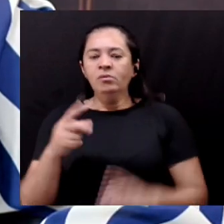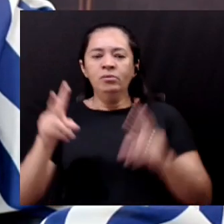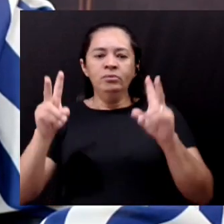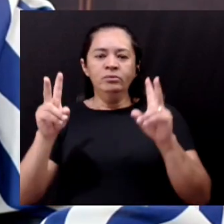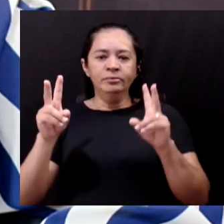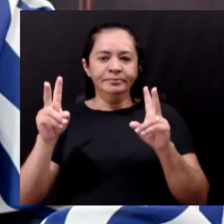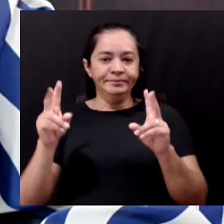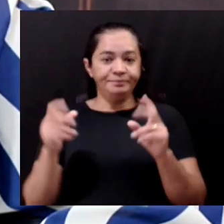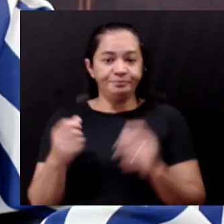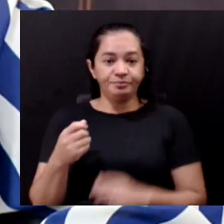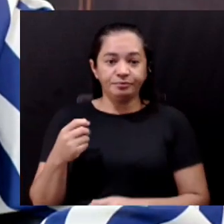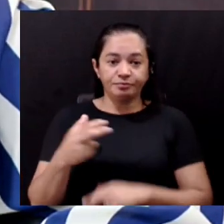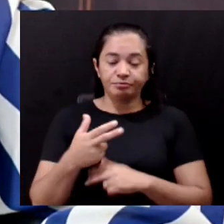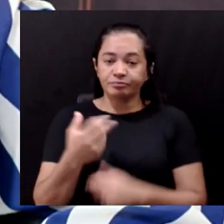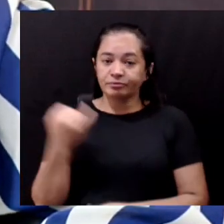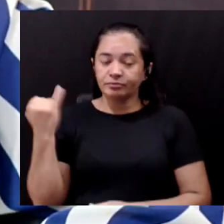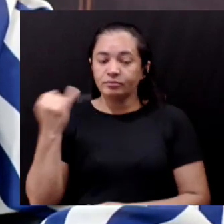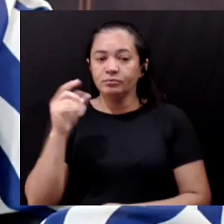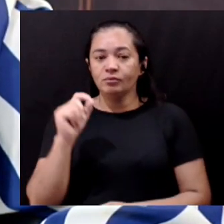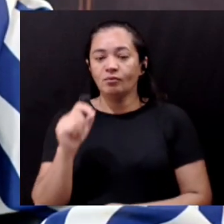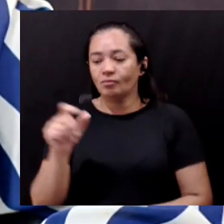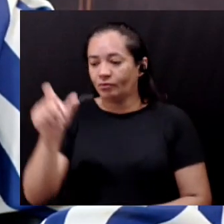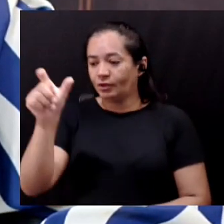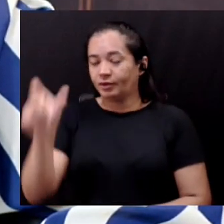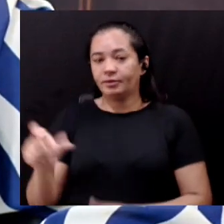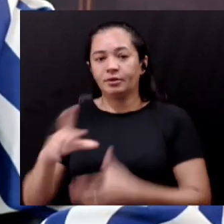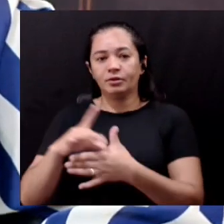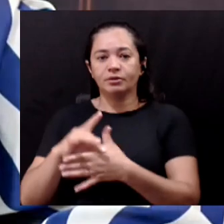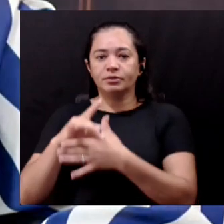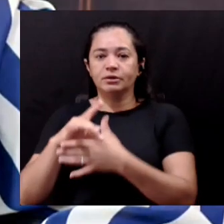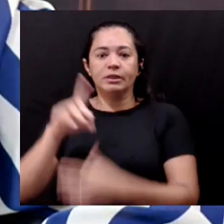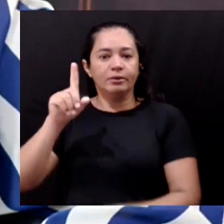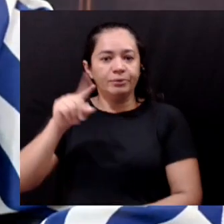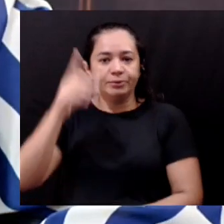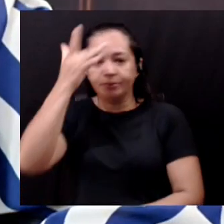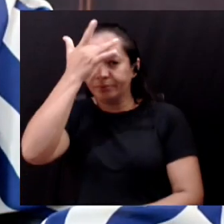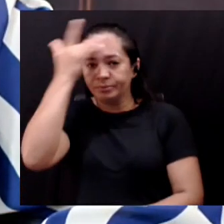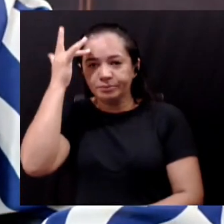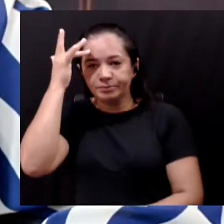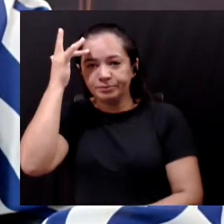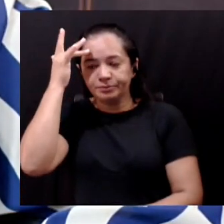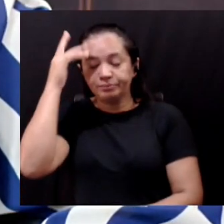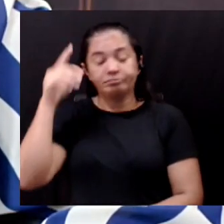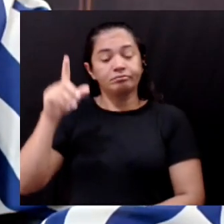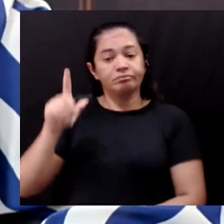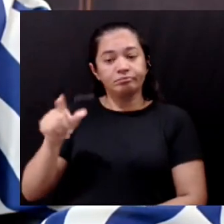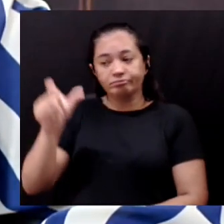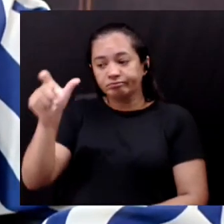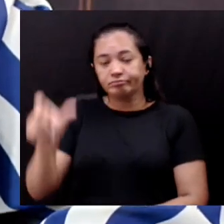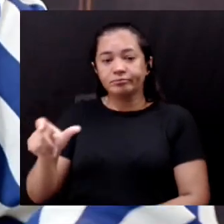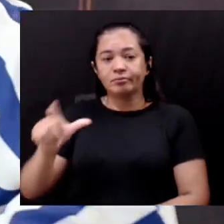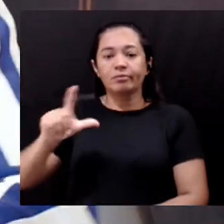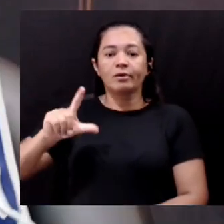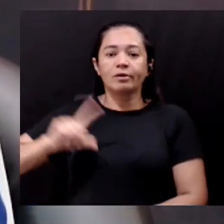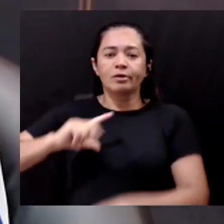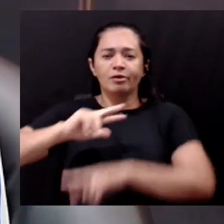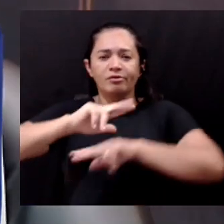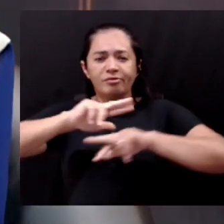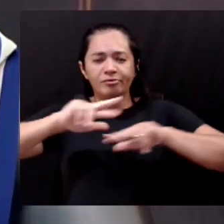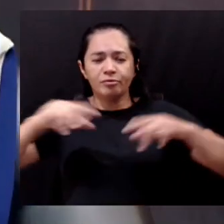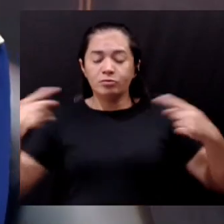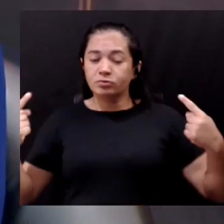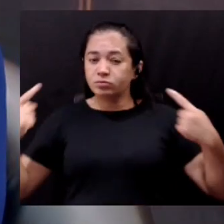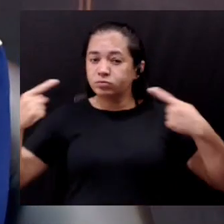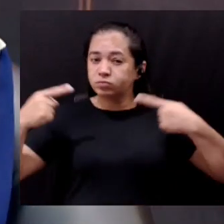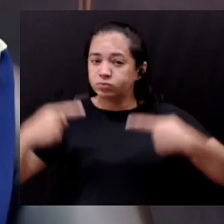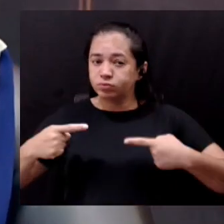O líder, ele é uma pessoa. E uma pessoa que tem diversos desafios, diversas questões. Então aqui a gente está